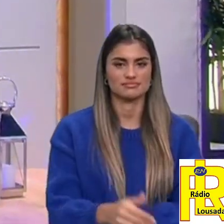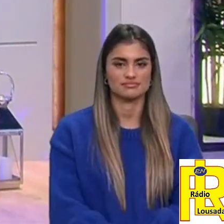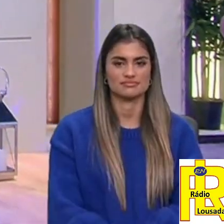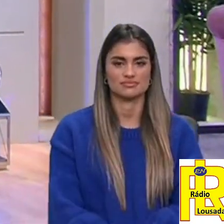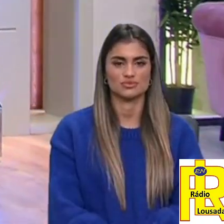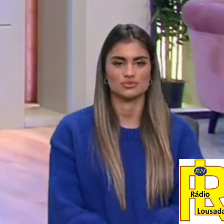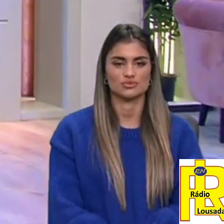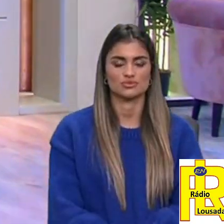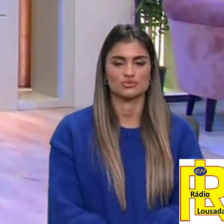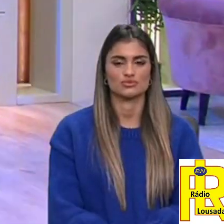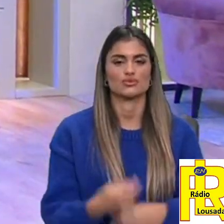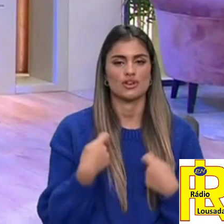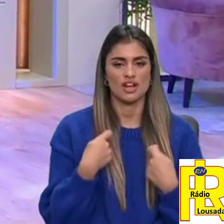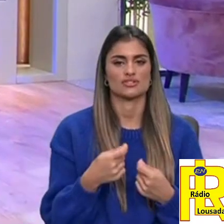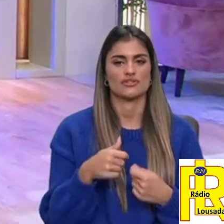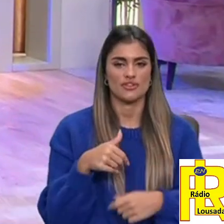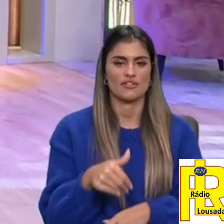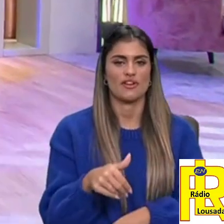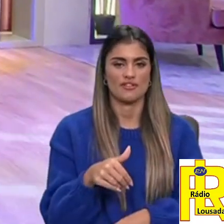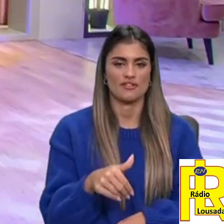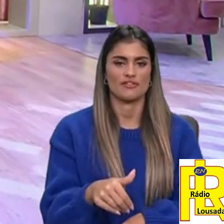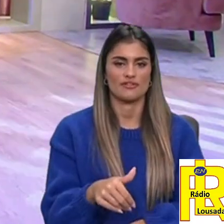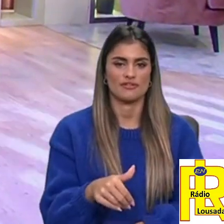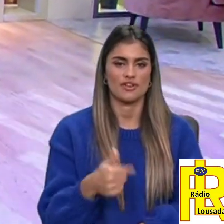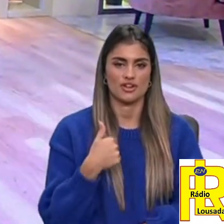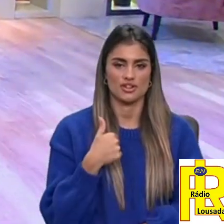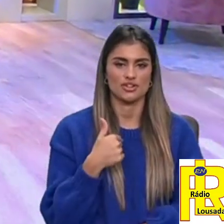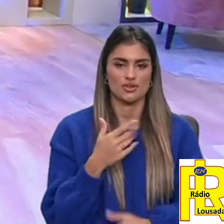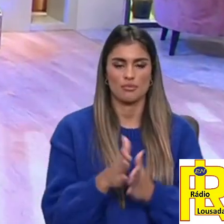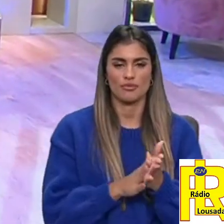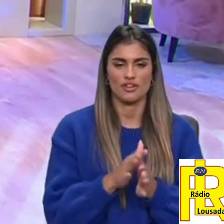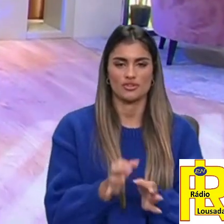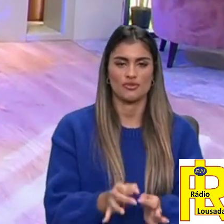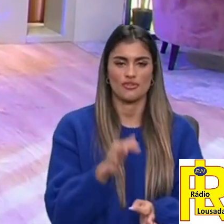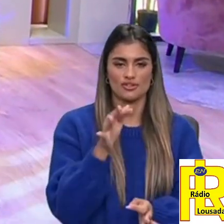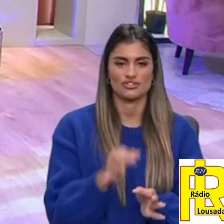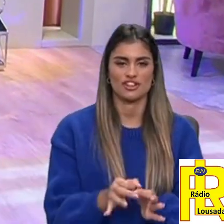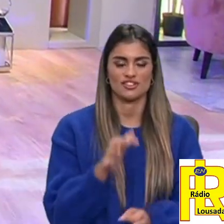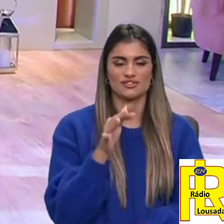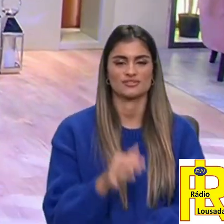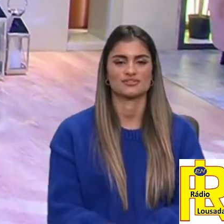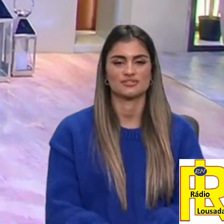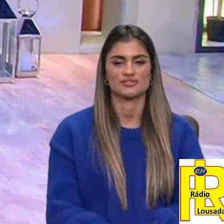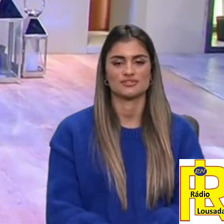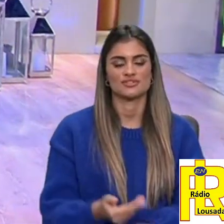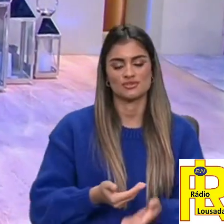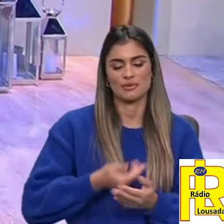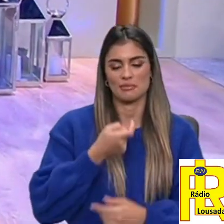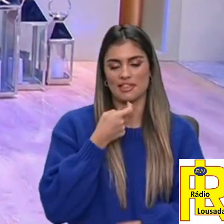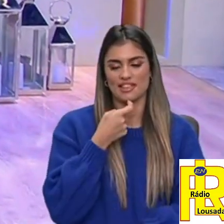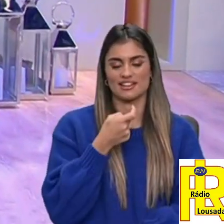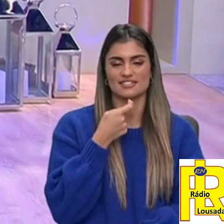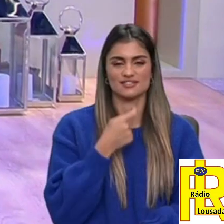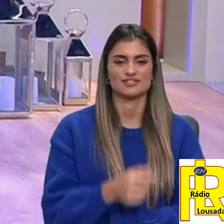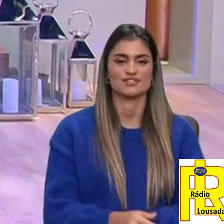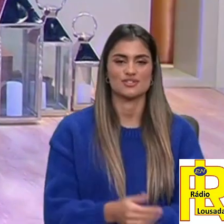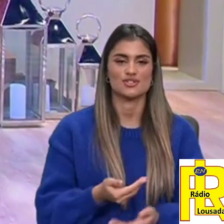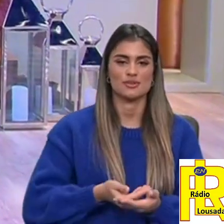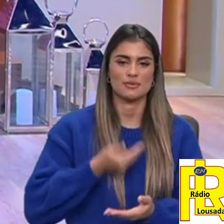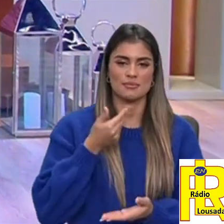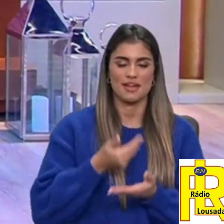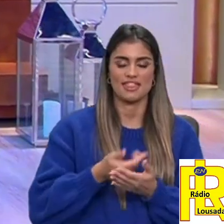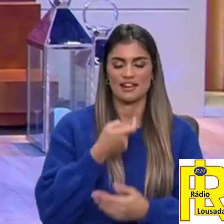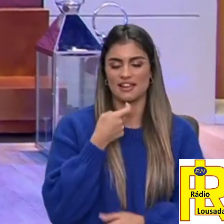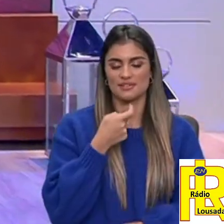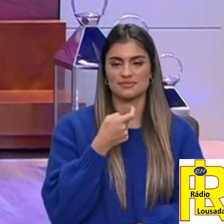de limão, vai-te apanhar a cana que eu trato do futório. Sopa de pedra, oh, sopa de